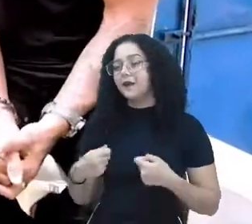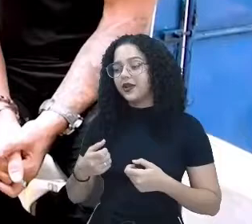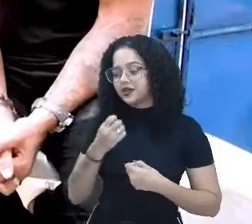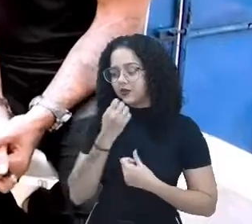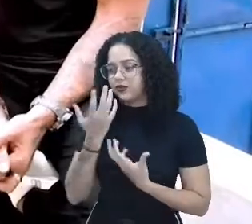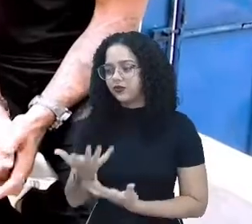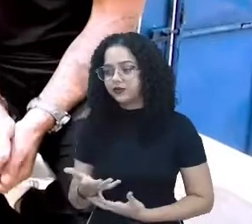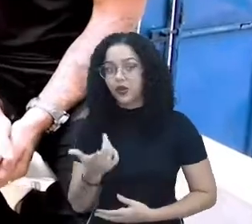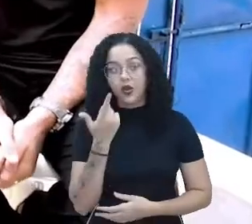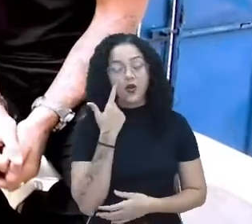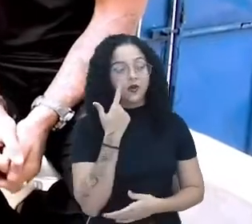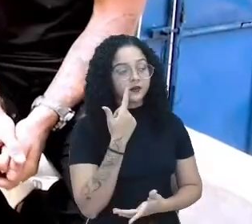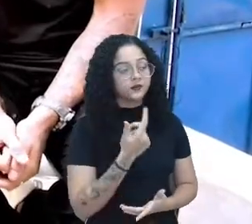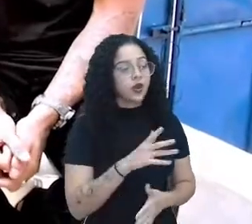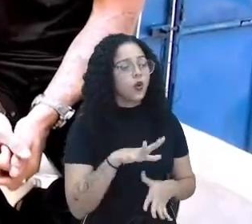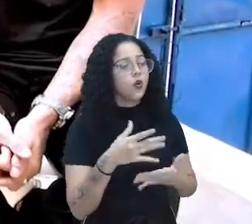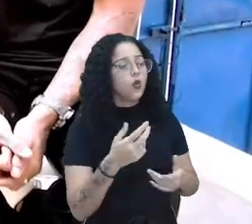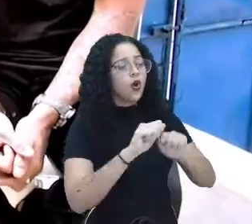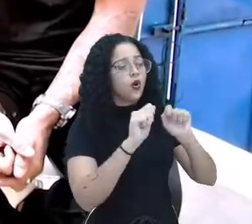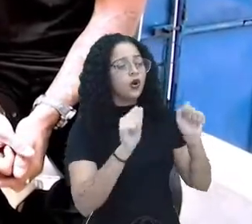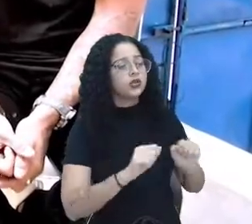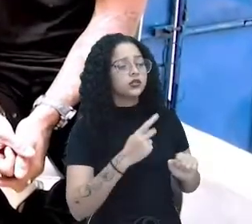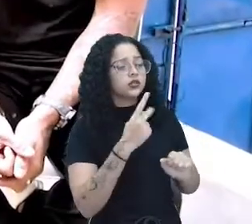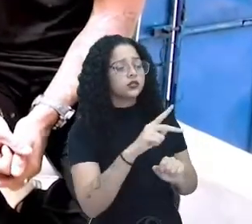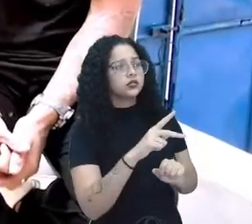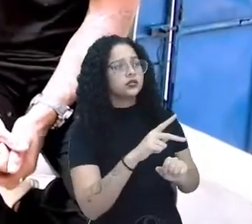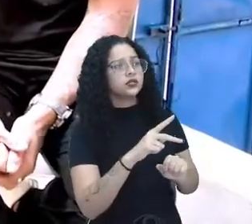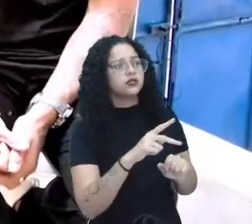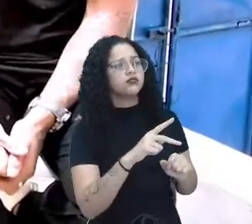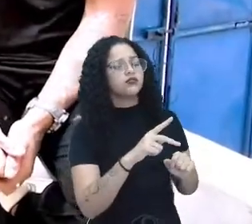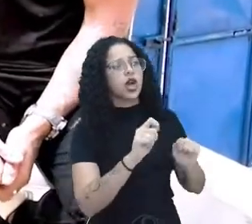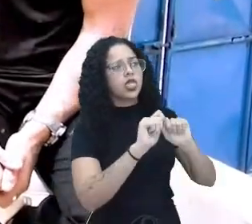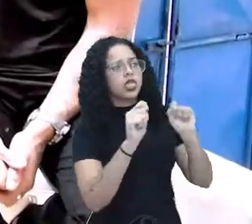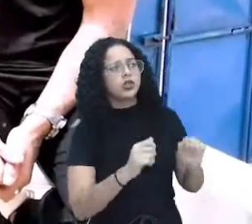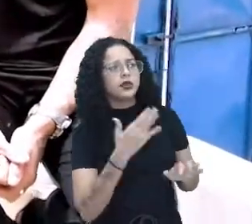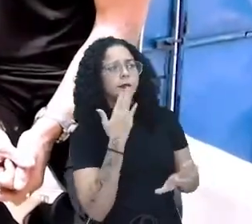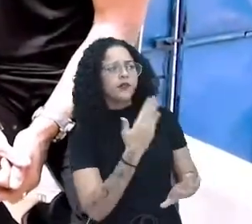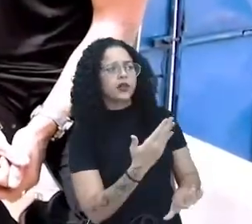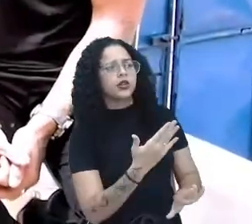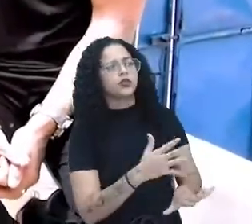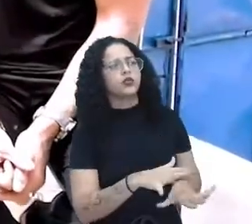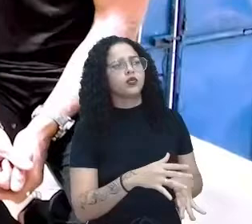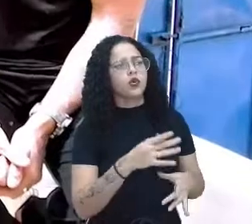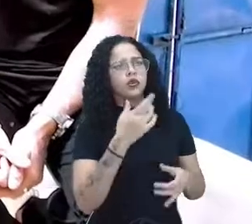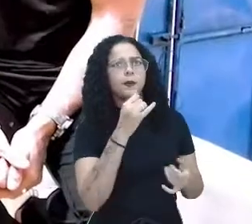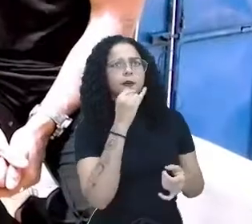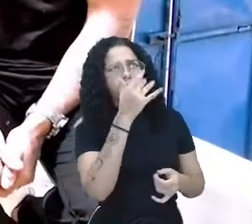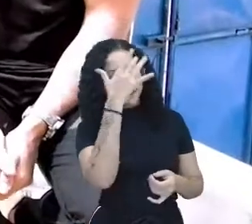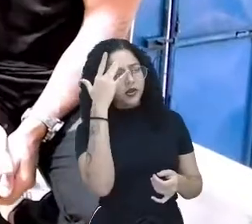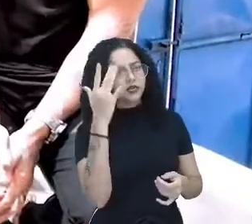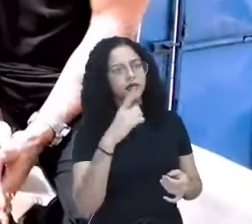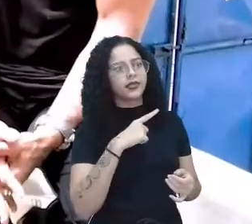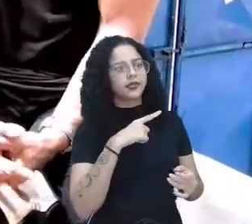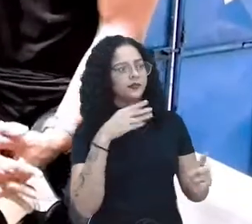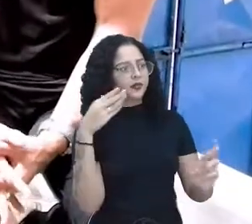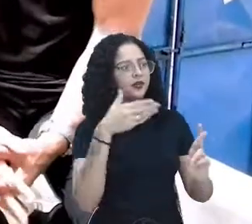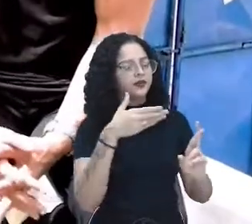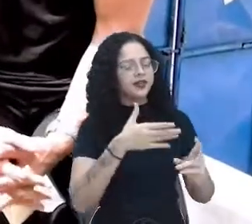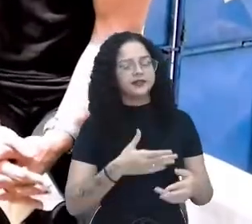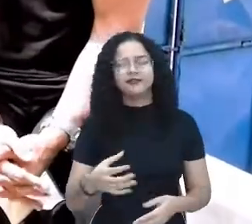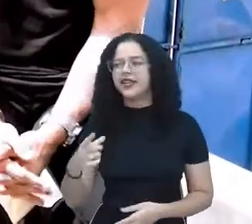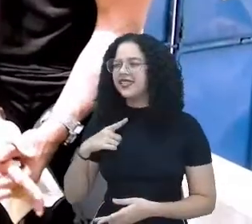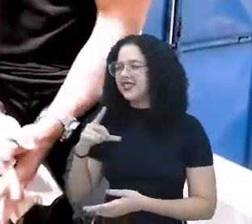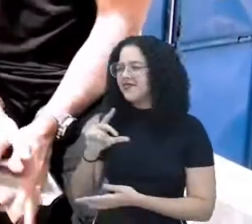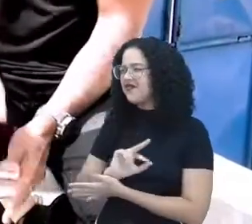Segue aí, olha. Qual seria o seu artista plástico preferido? Assim, alguém que você tem como referência? Olha, eu tenho